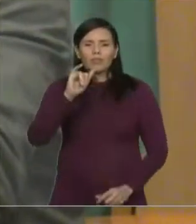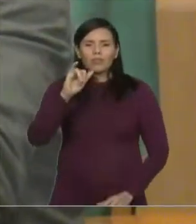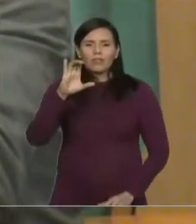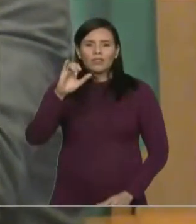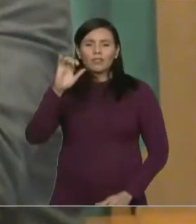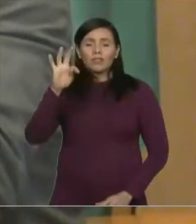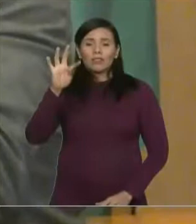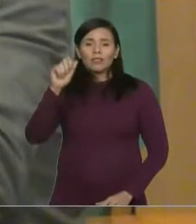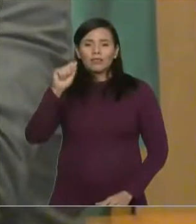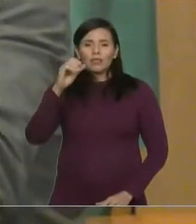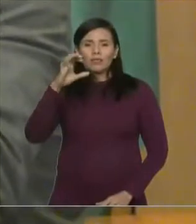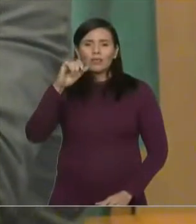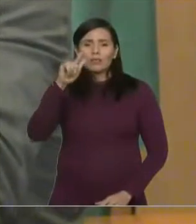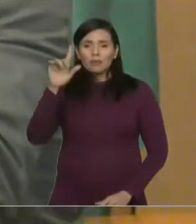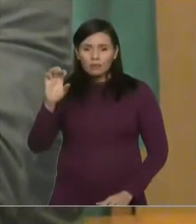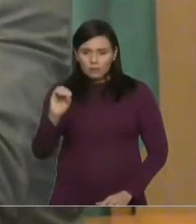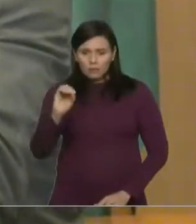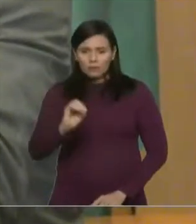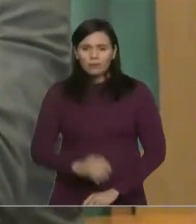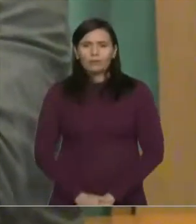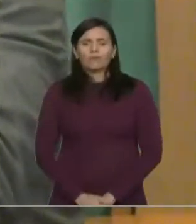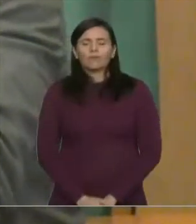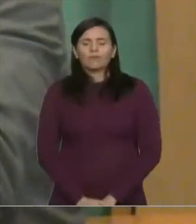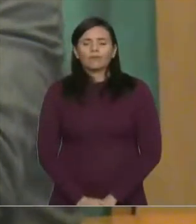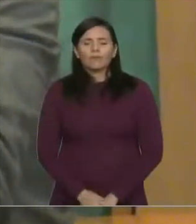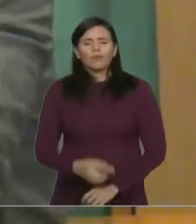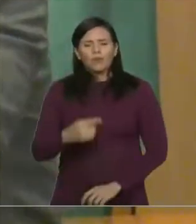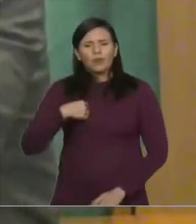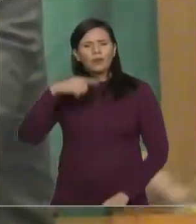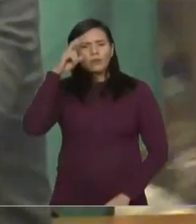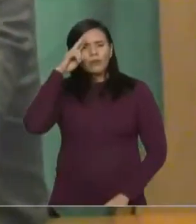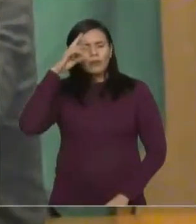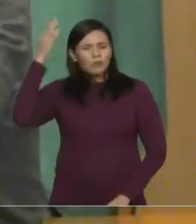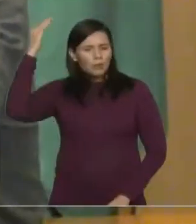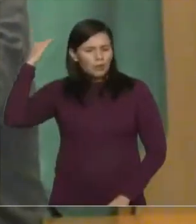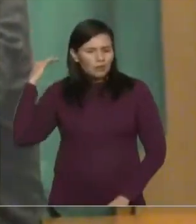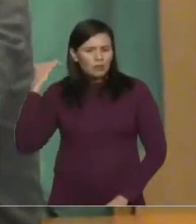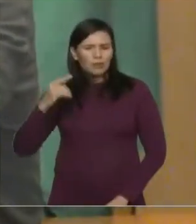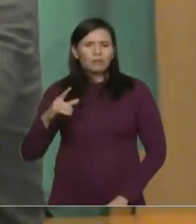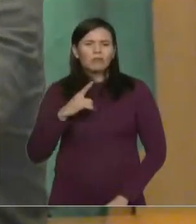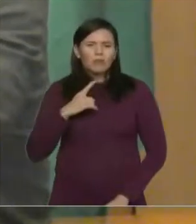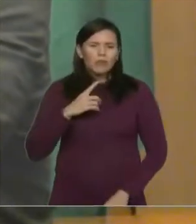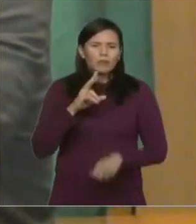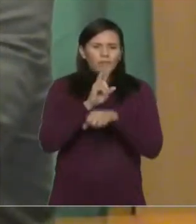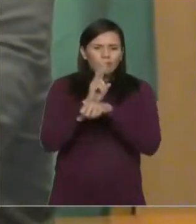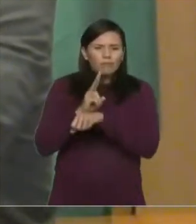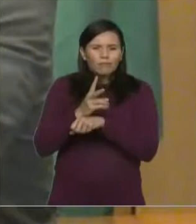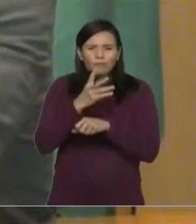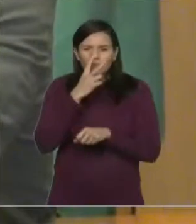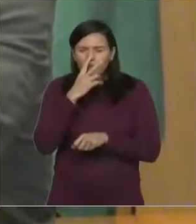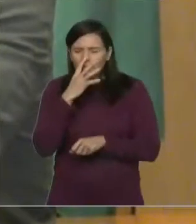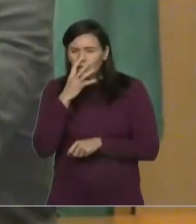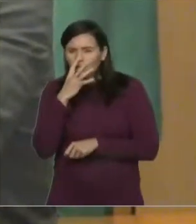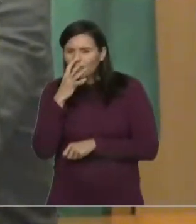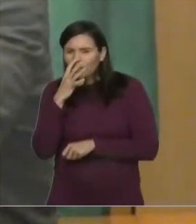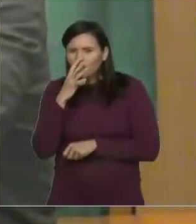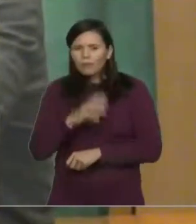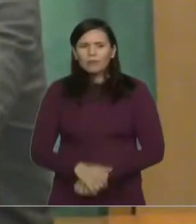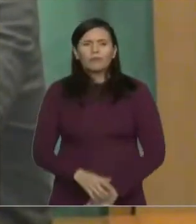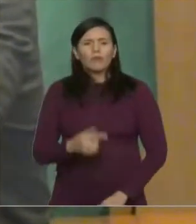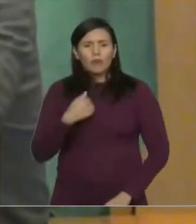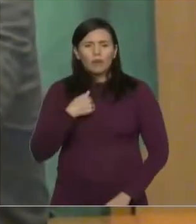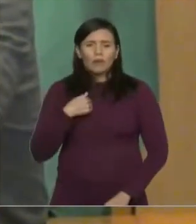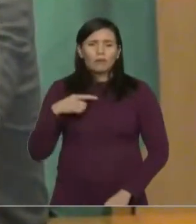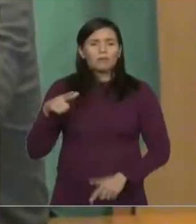gestão. Me lembro muito bem o trabalho de fiscalização sério, correto, que nós fizemos pelo PROCON.